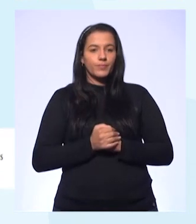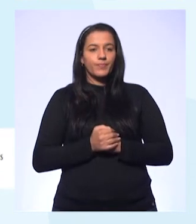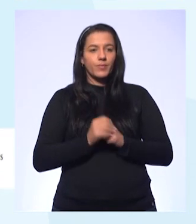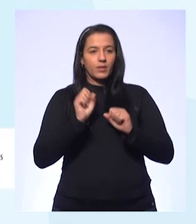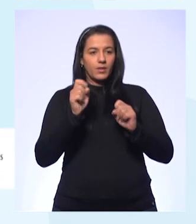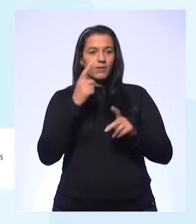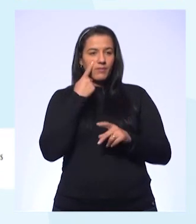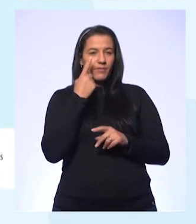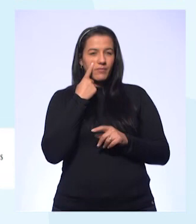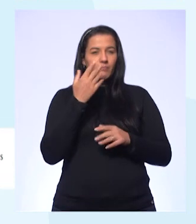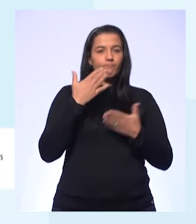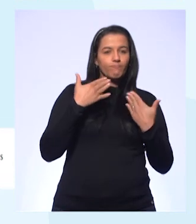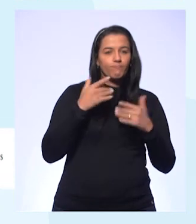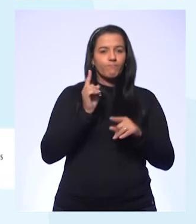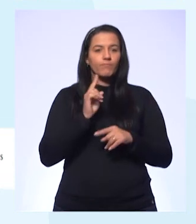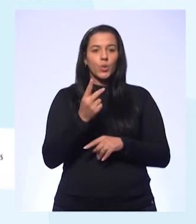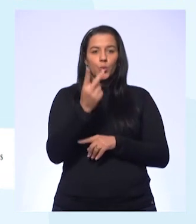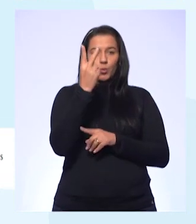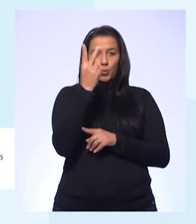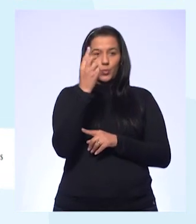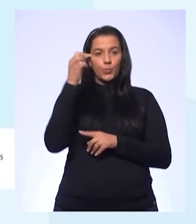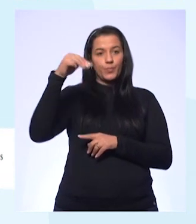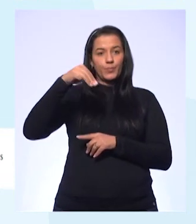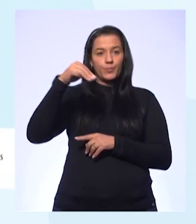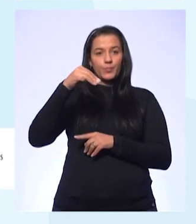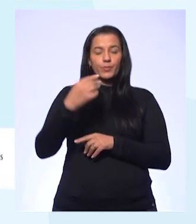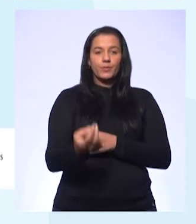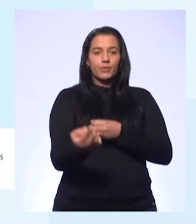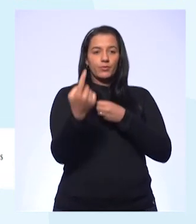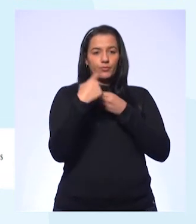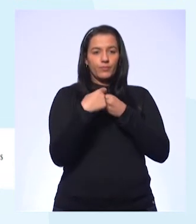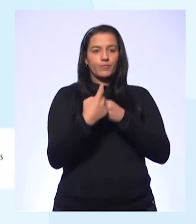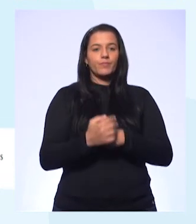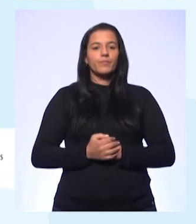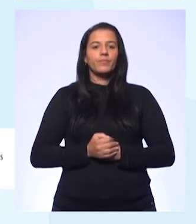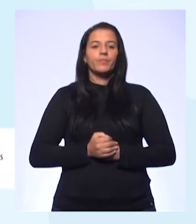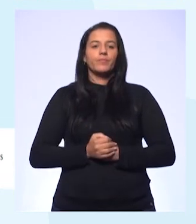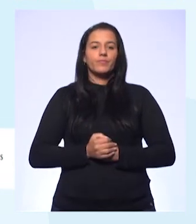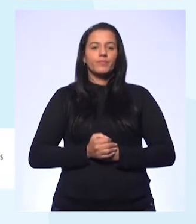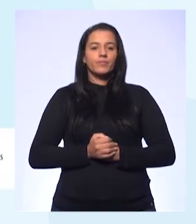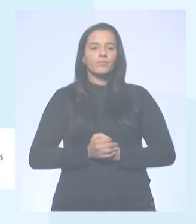climas aí, né? Isso, então vamos 2 minutos, pessoal. Em 2 minutos a gente volta.